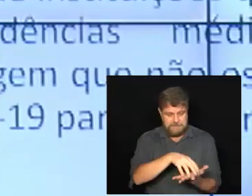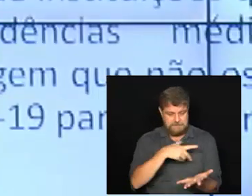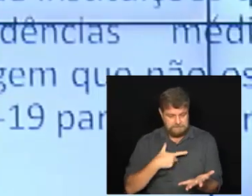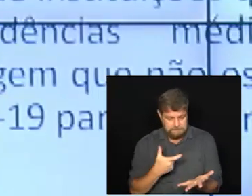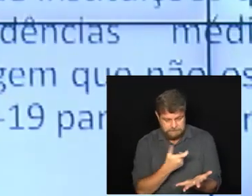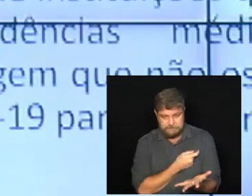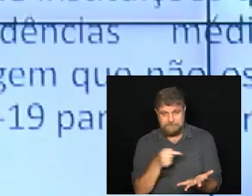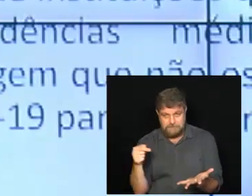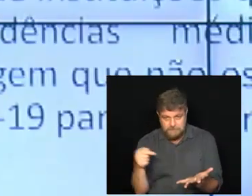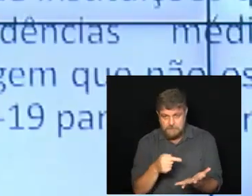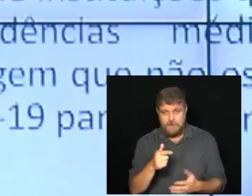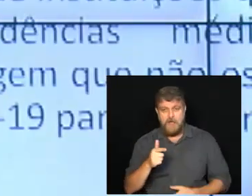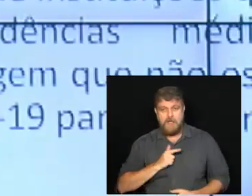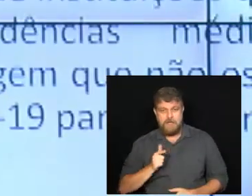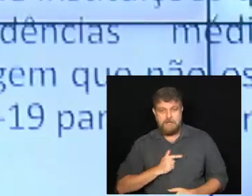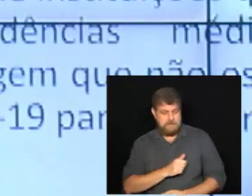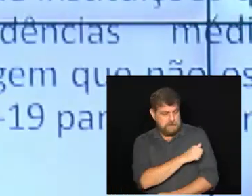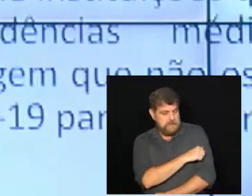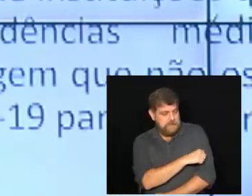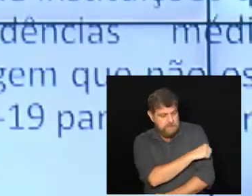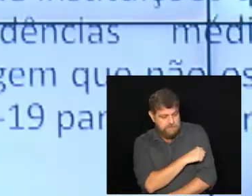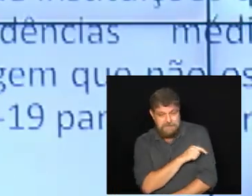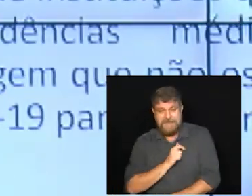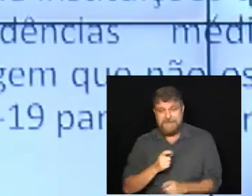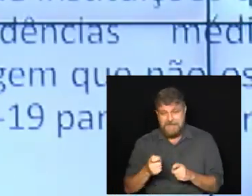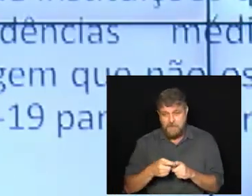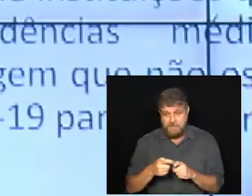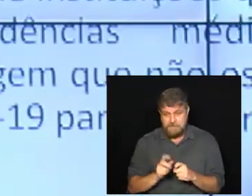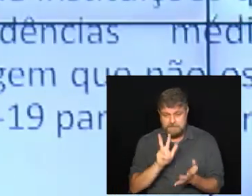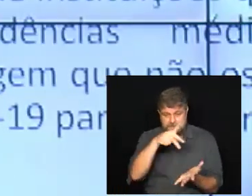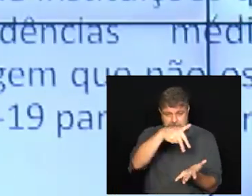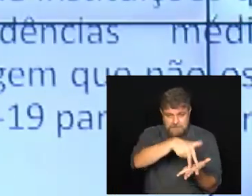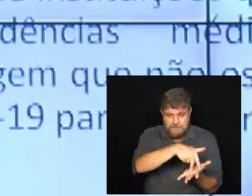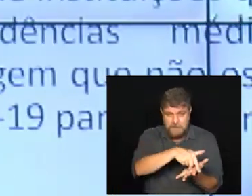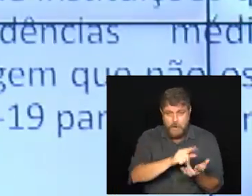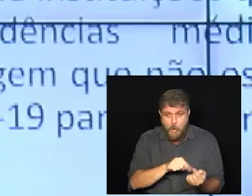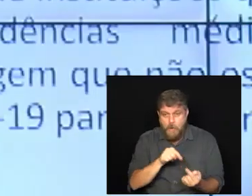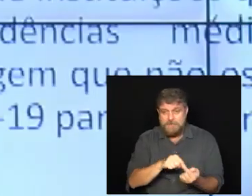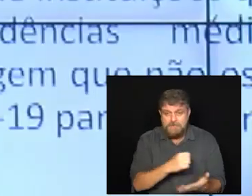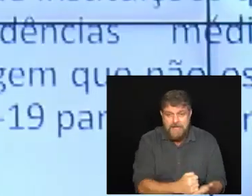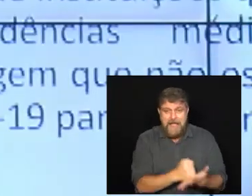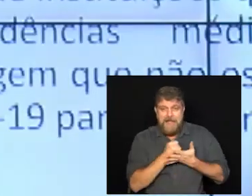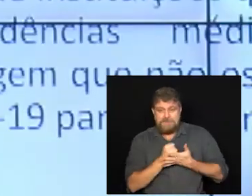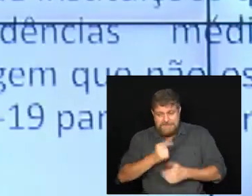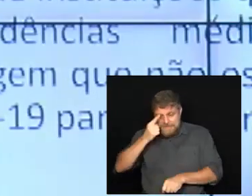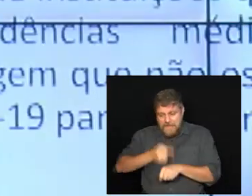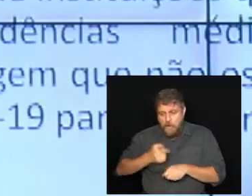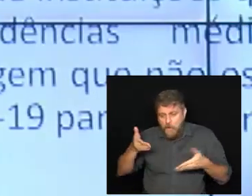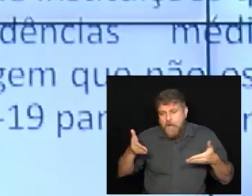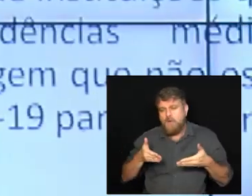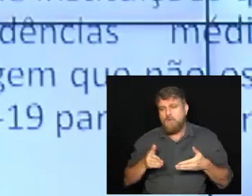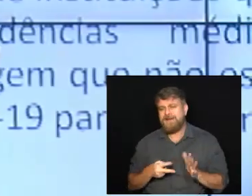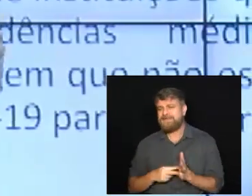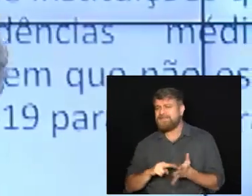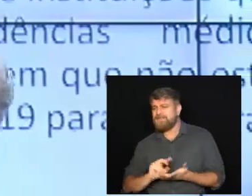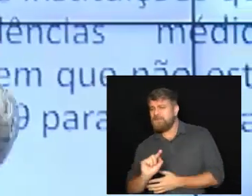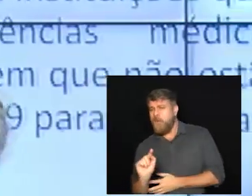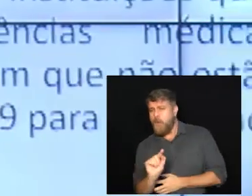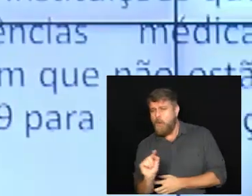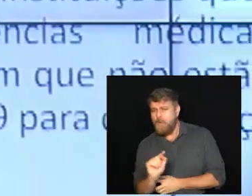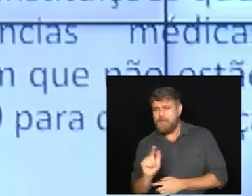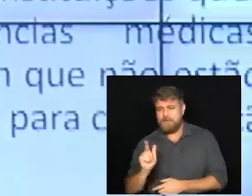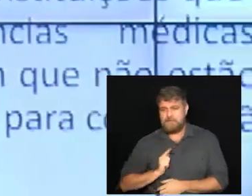e também de enfermagem, no sentido de nos ajudar nesse momento. O que é nos ajudar?